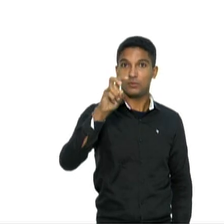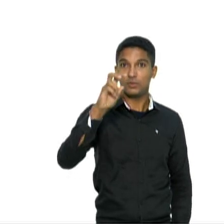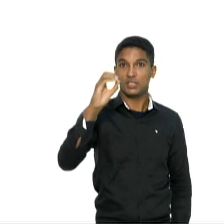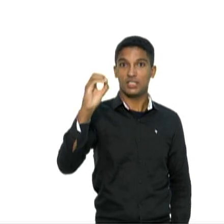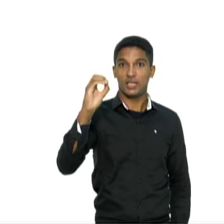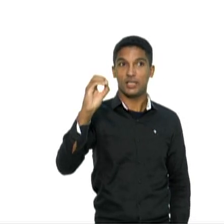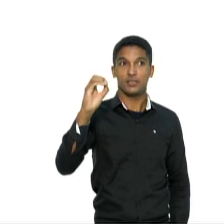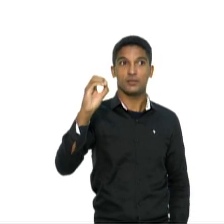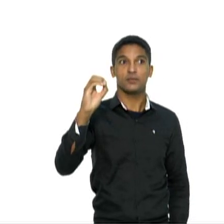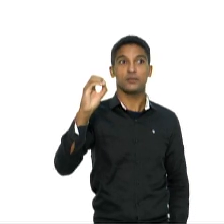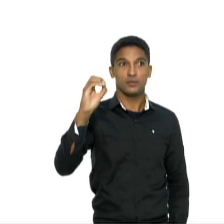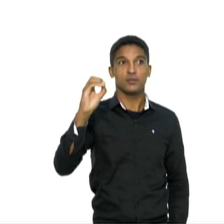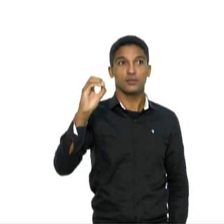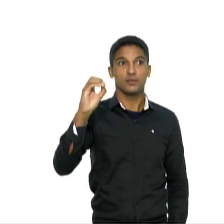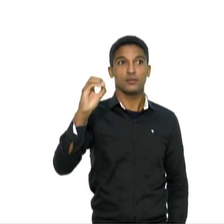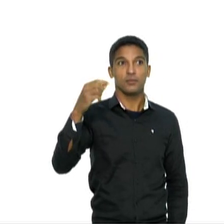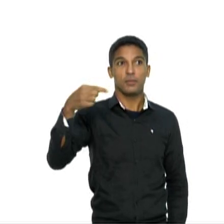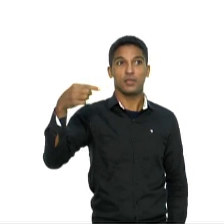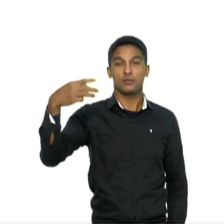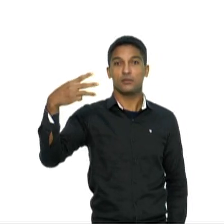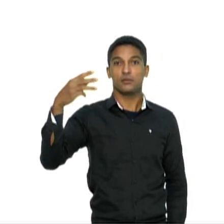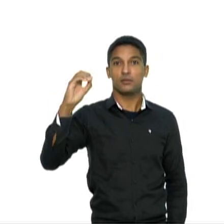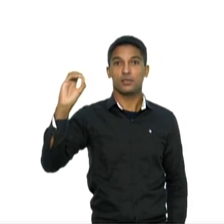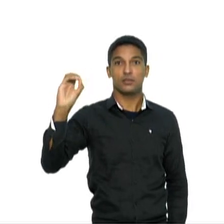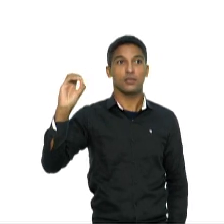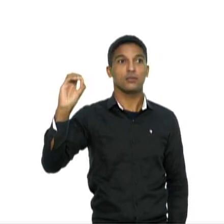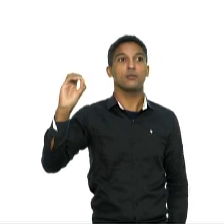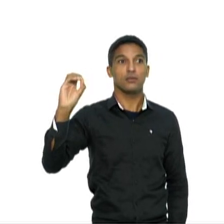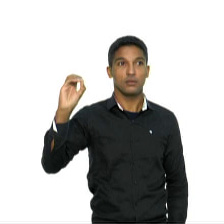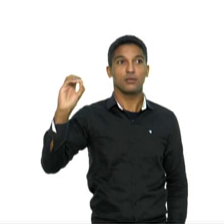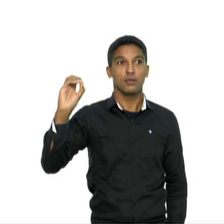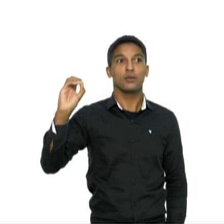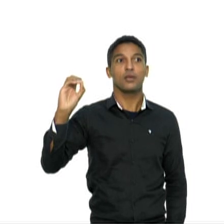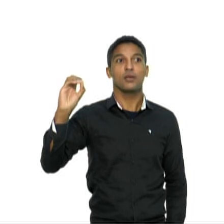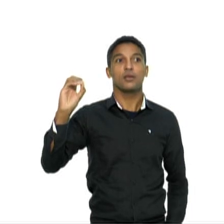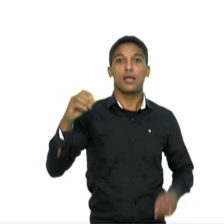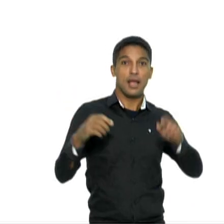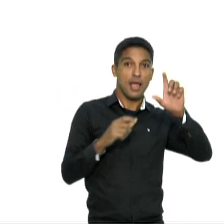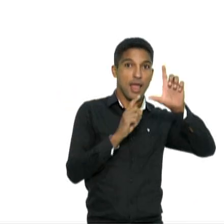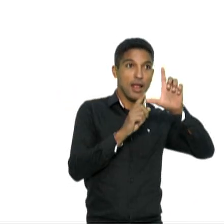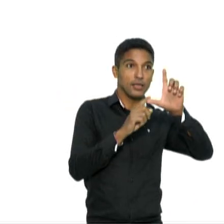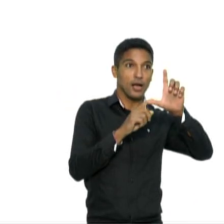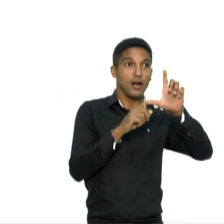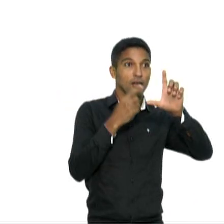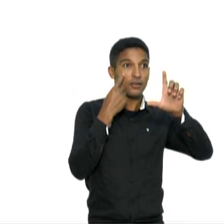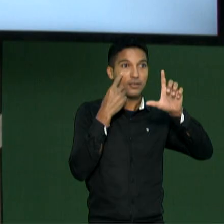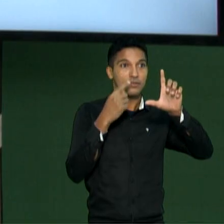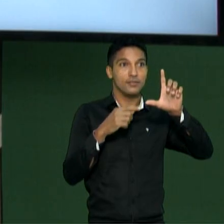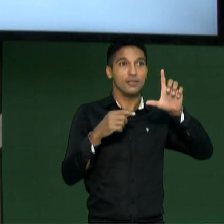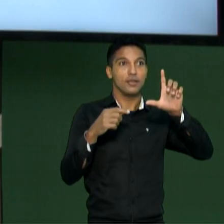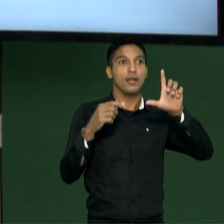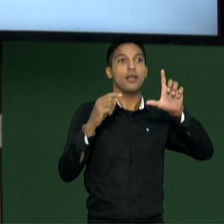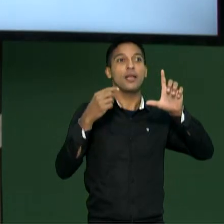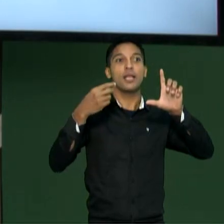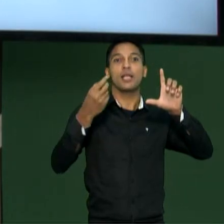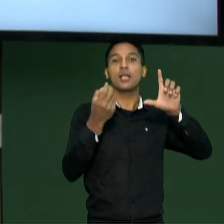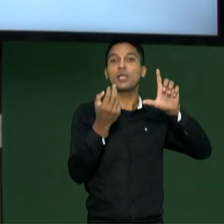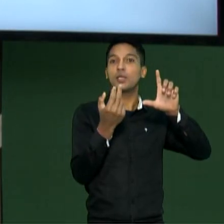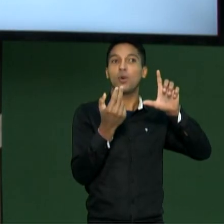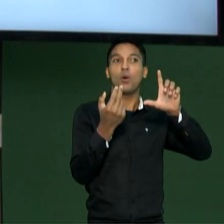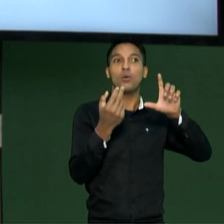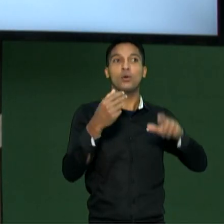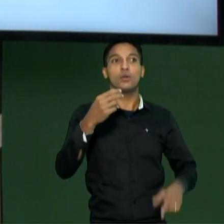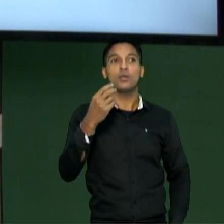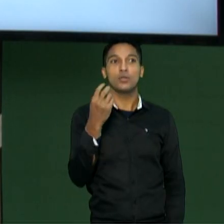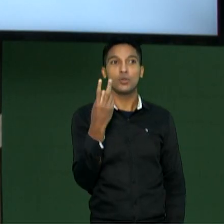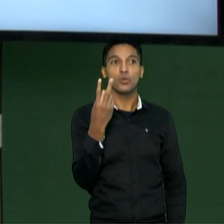esse R$ 2.200? É o lucro desse cinema, naquela sessão, com 100 espectadores.